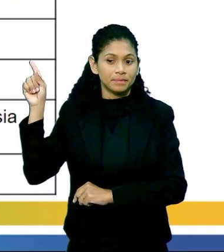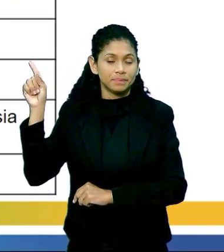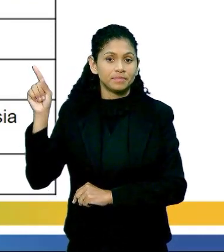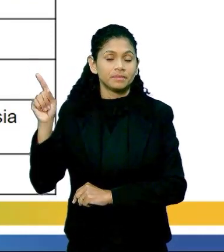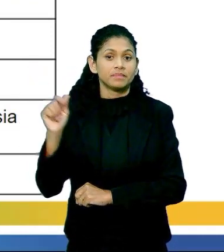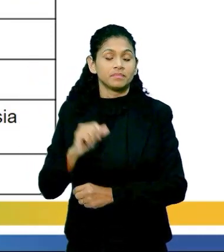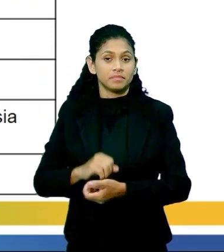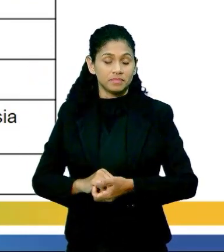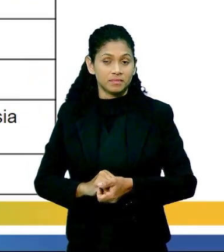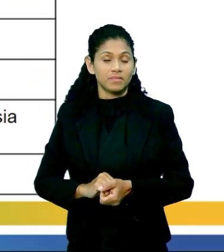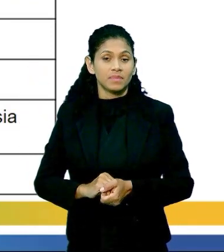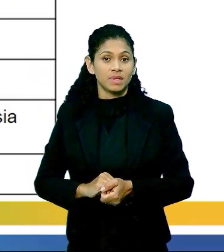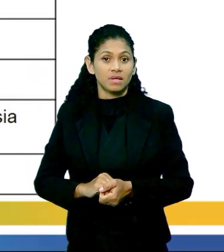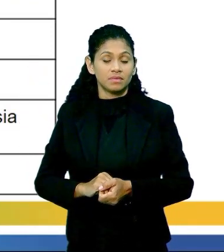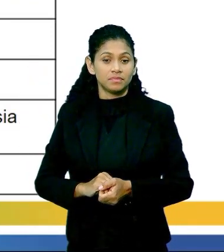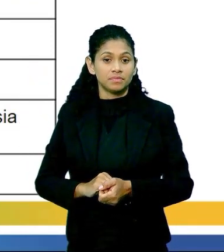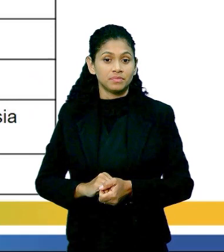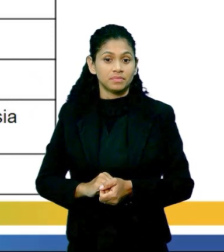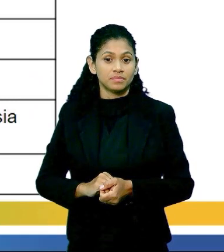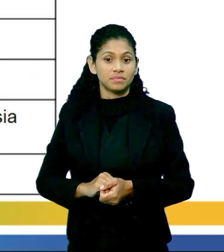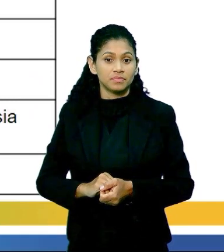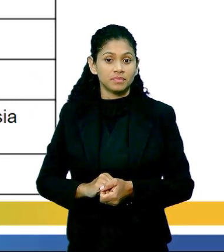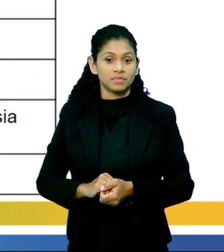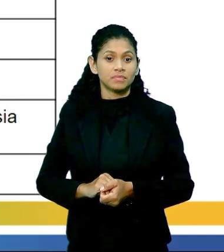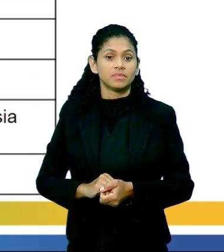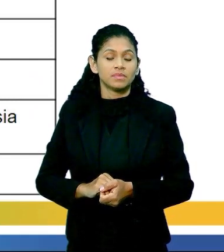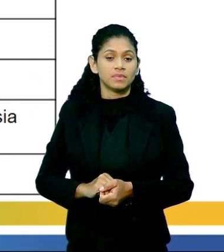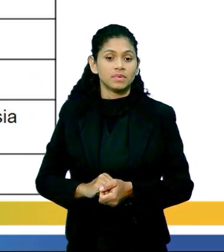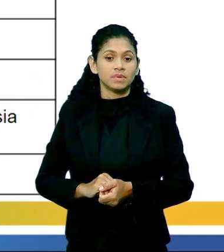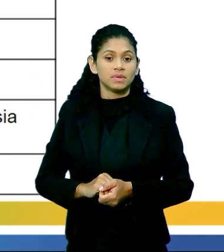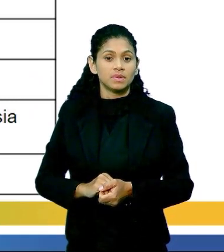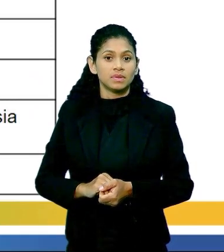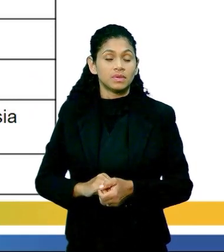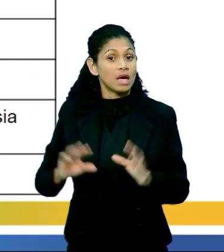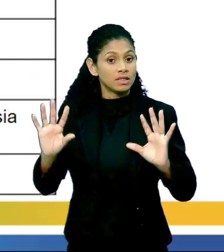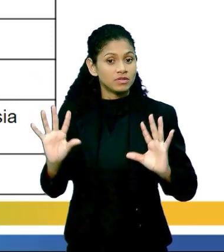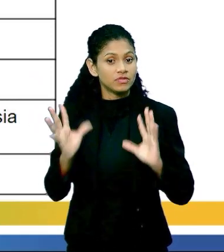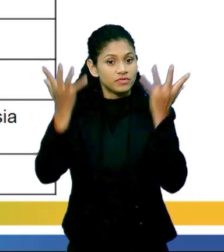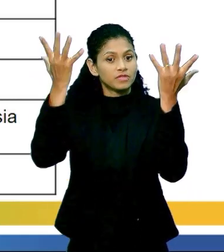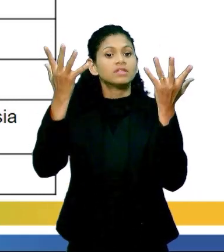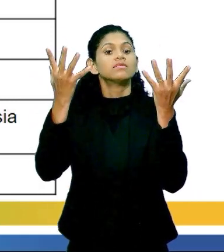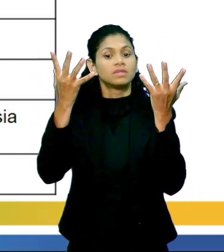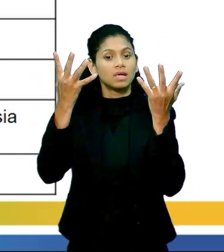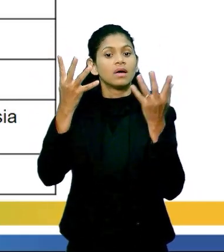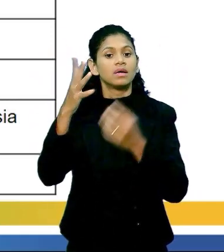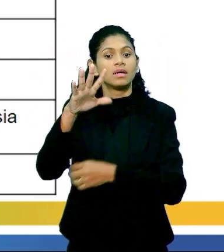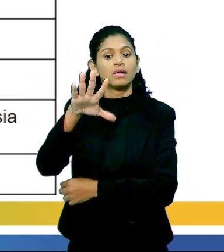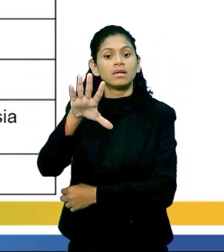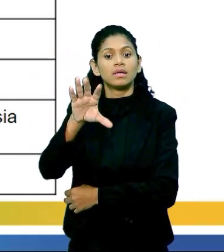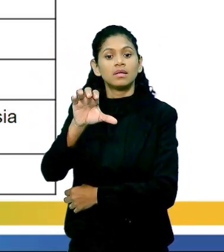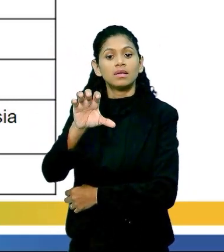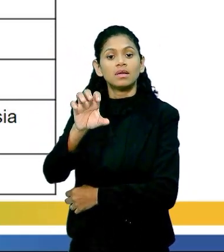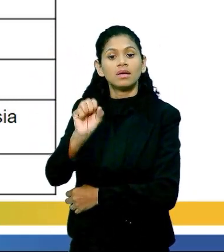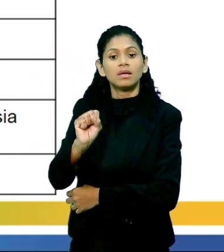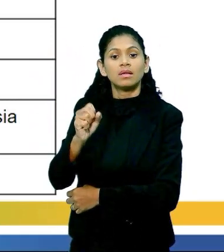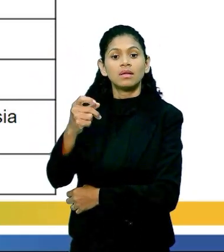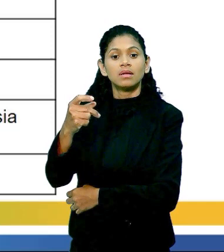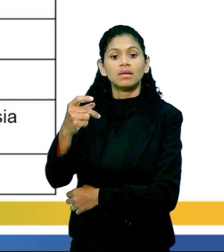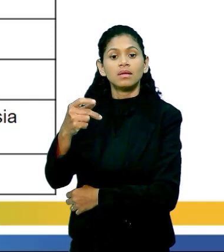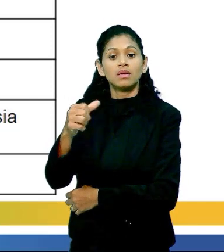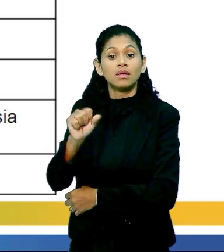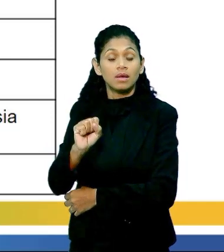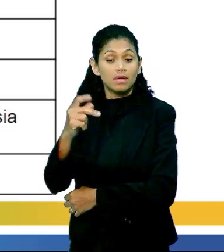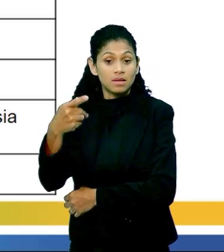aniversário da Espanha. Também o descobrimento, né? Aí, o Dia da Hispanidade e